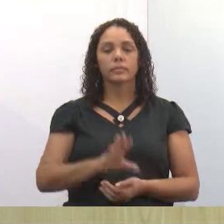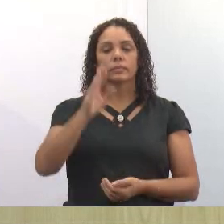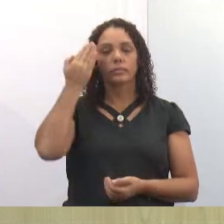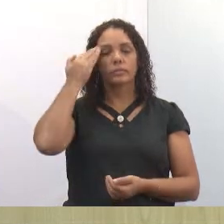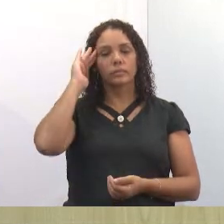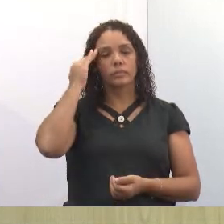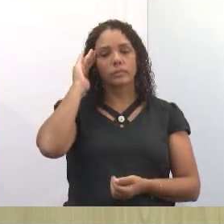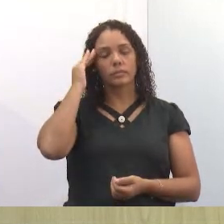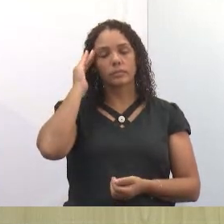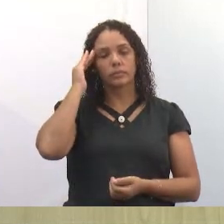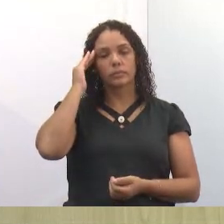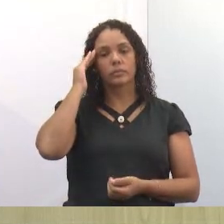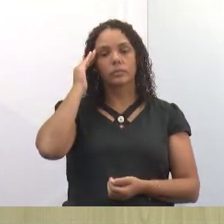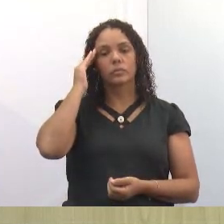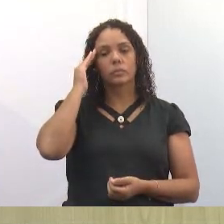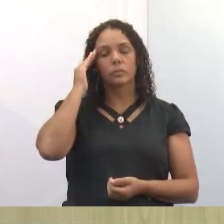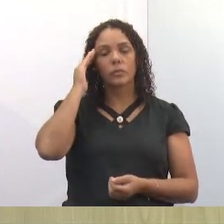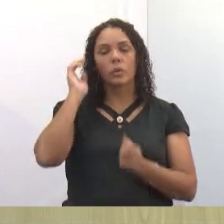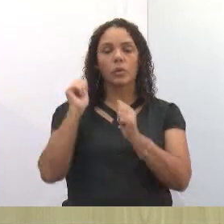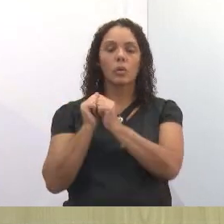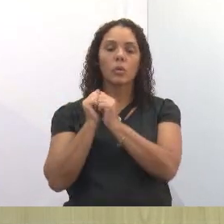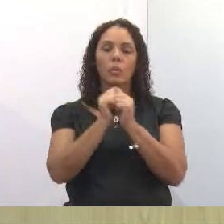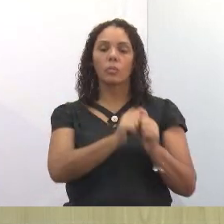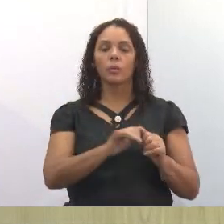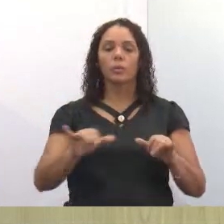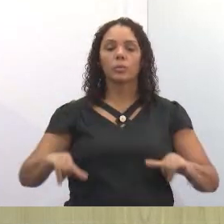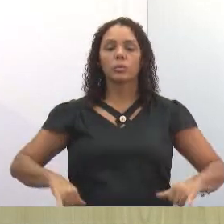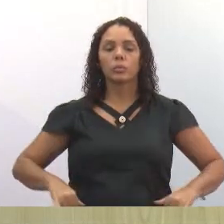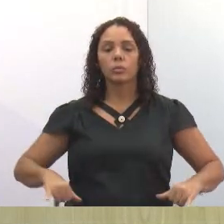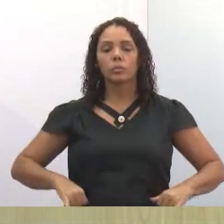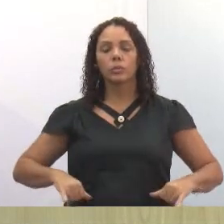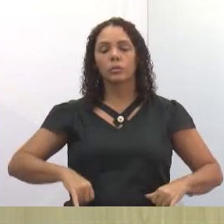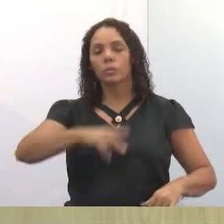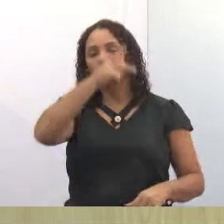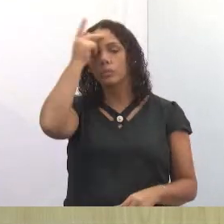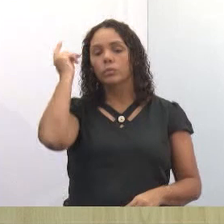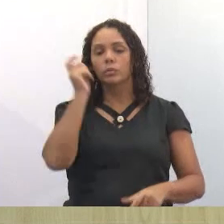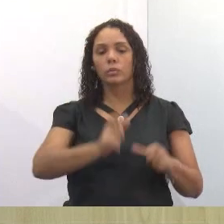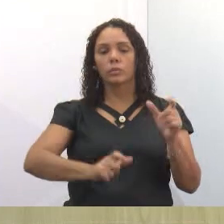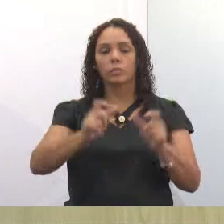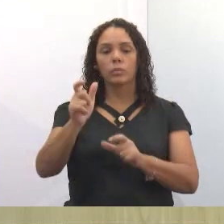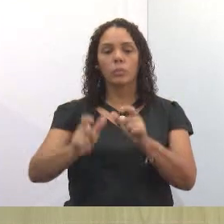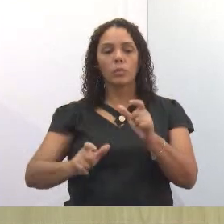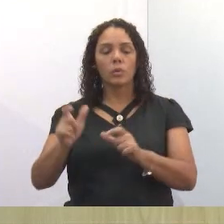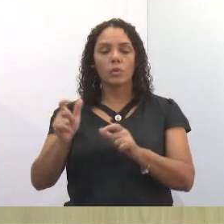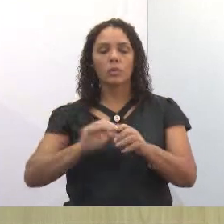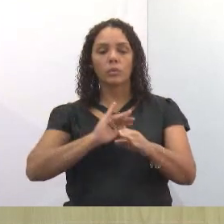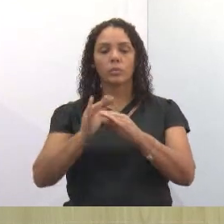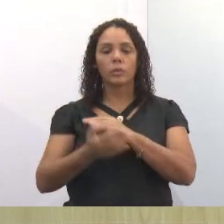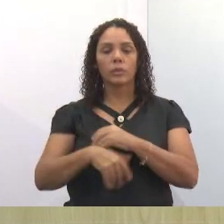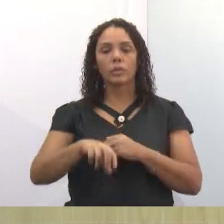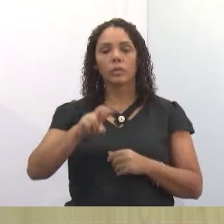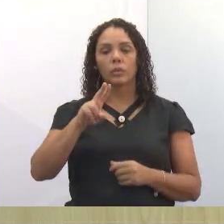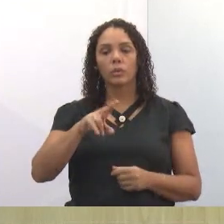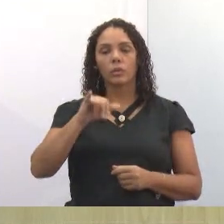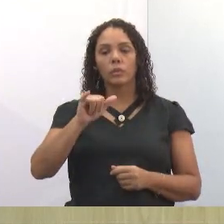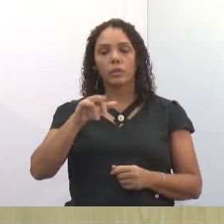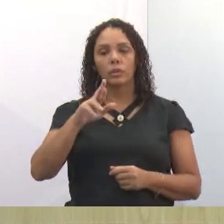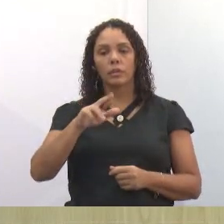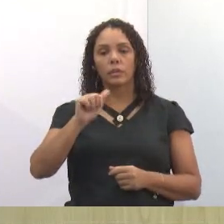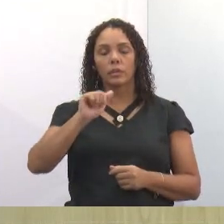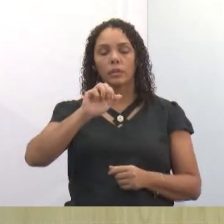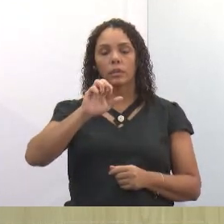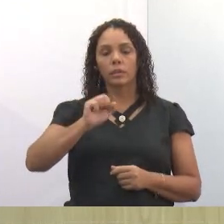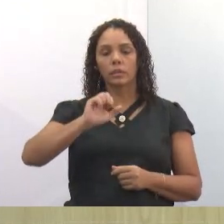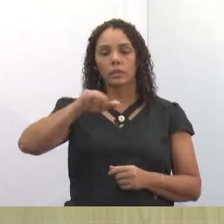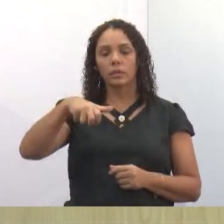Considerando que esse vereador acompanha há muitos anos o sofrimento dos moradores do bairro Veranejal, que aguardam muito tempo a instalação